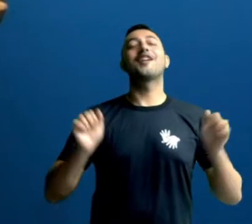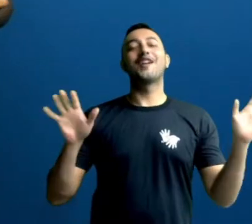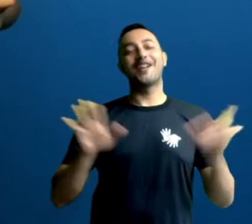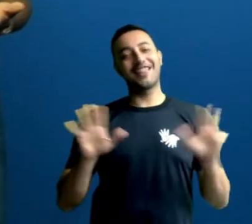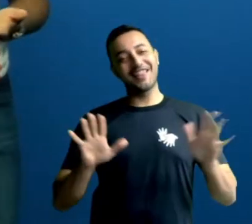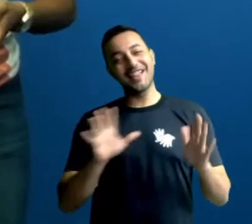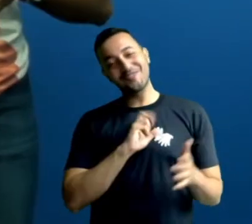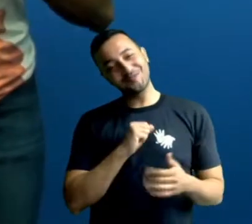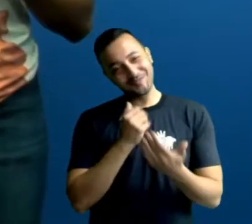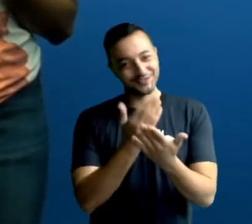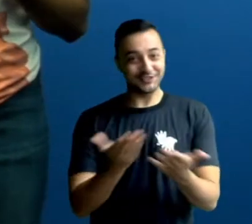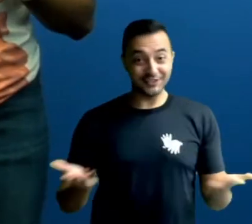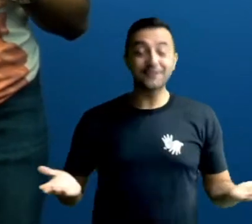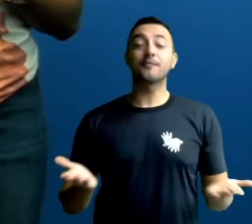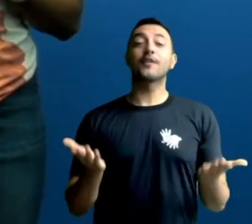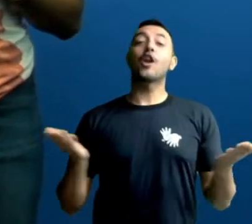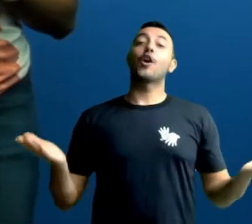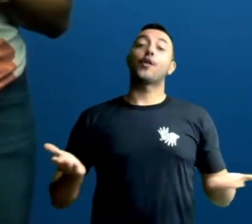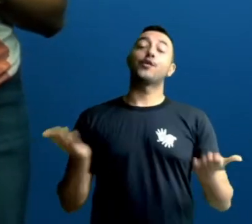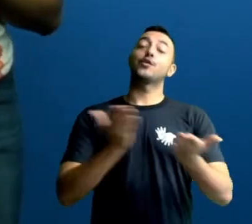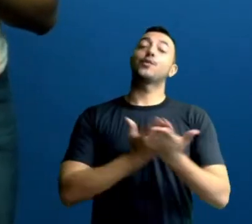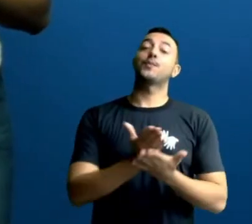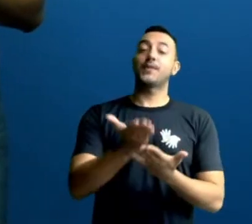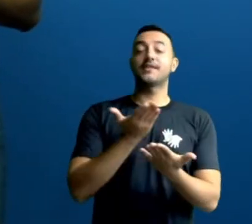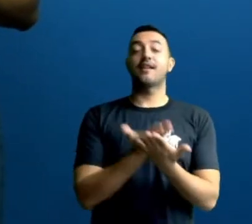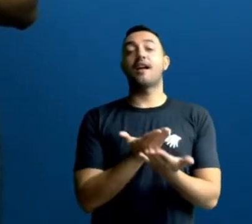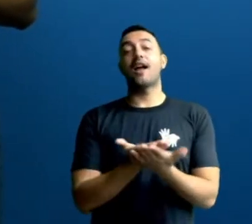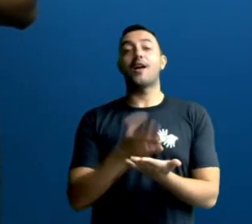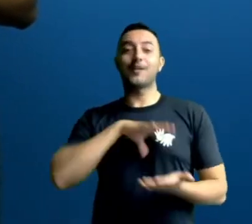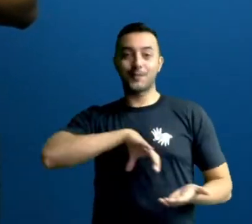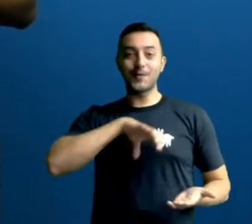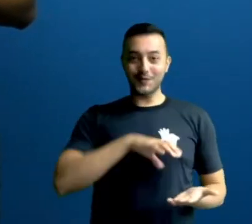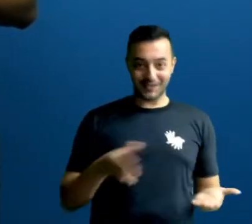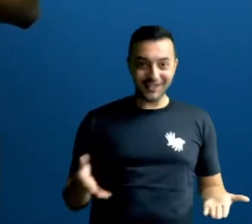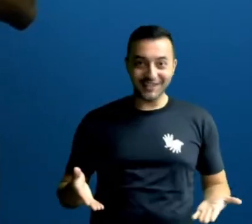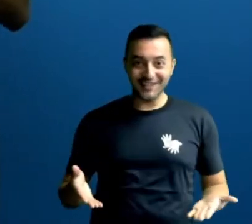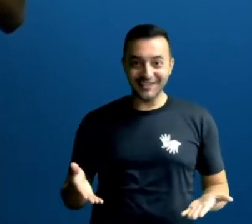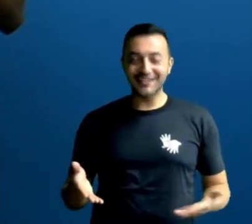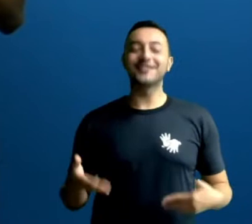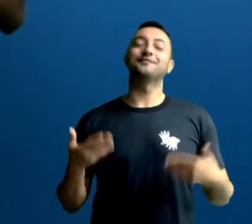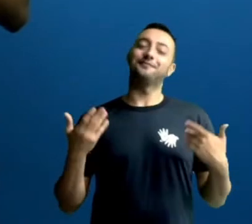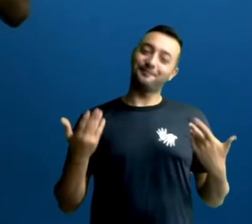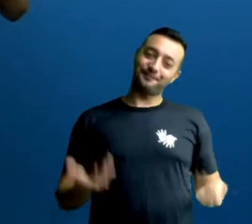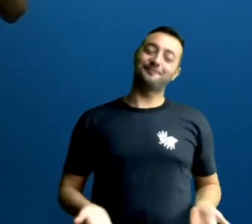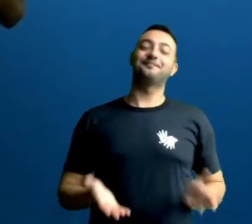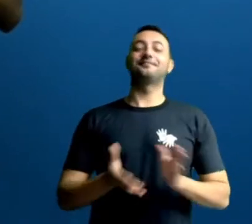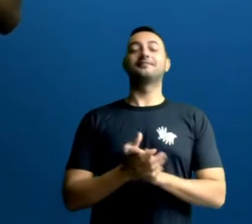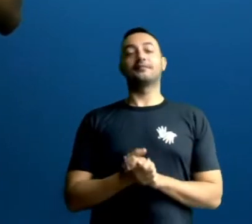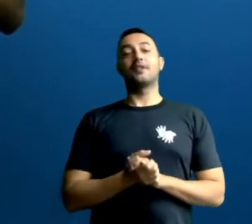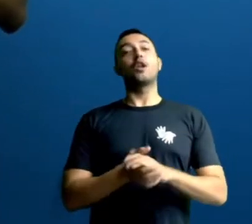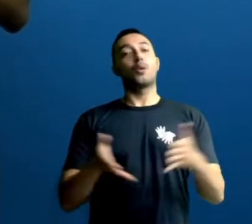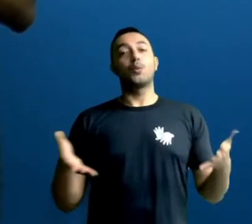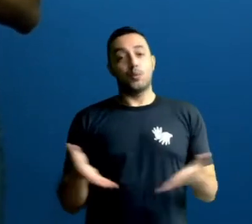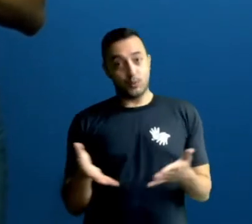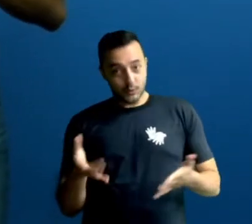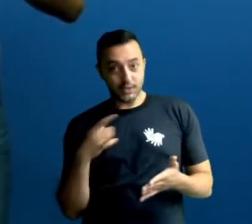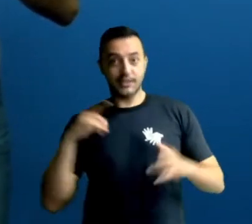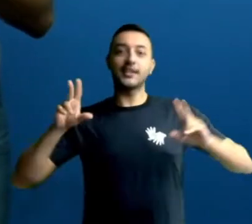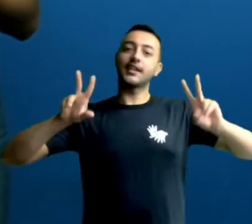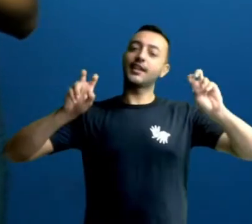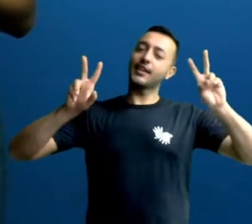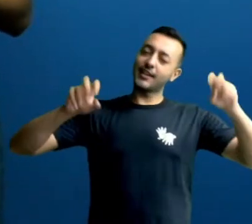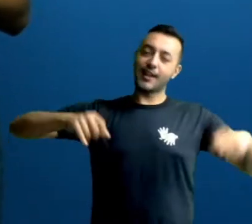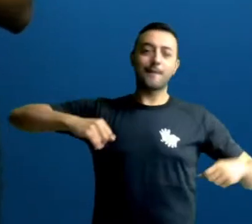Olá, amores! Vamos começar a nossa aula de língua portuguesa de hoje? Bom, hoje nós teremos um